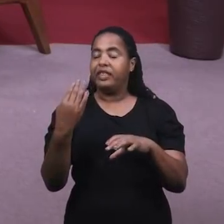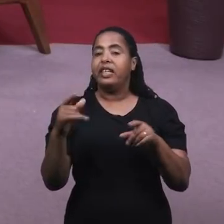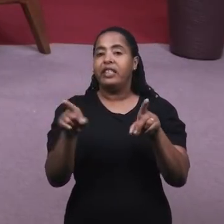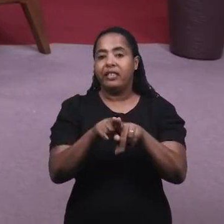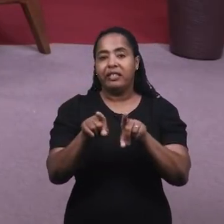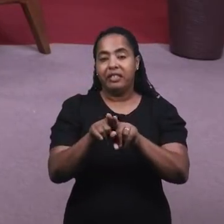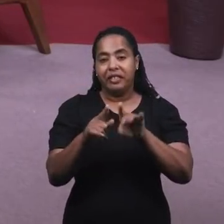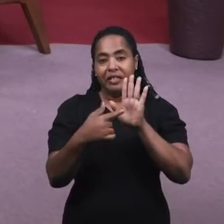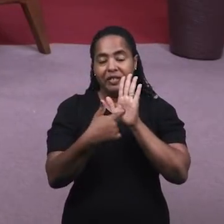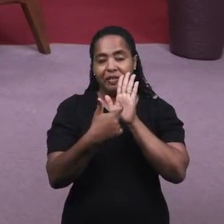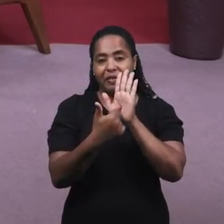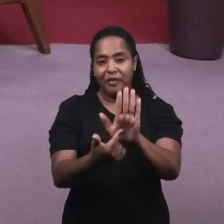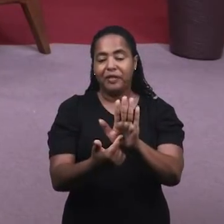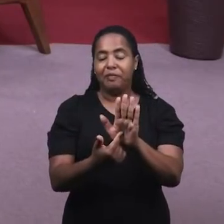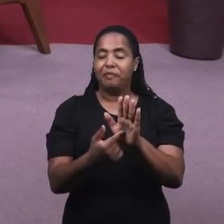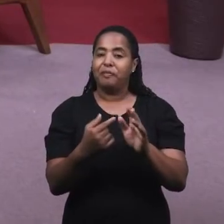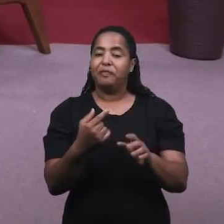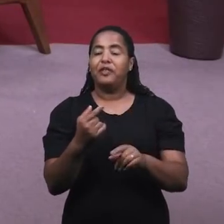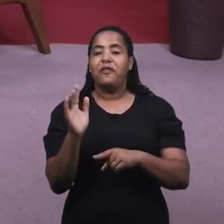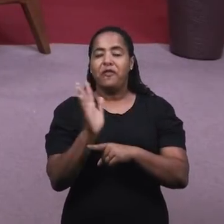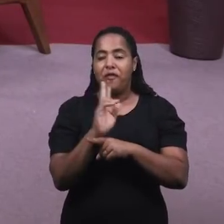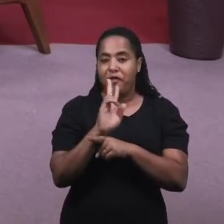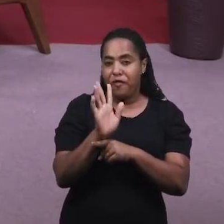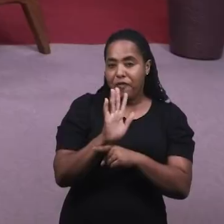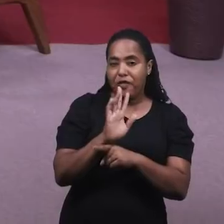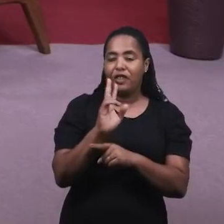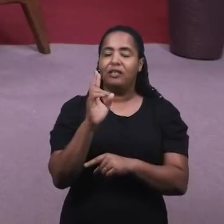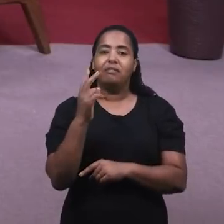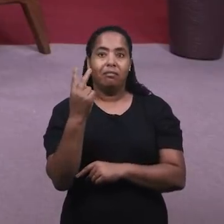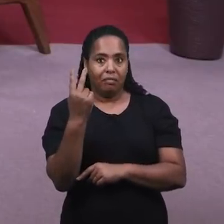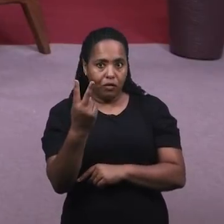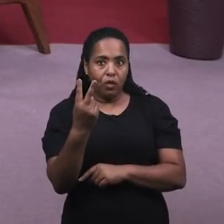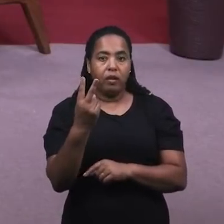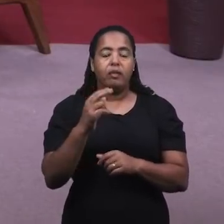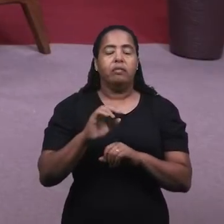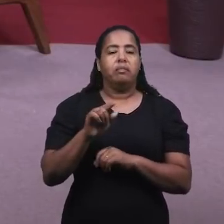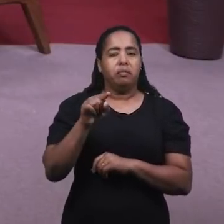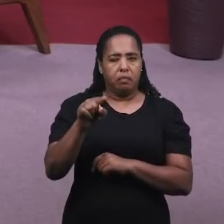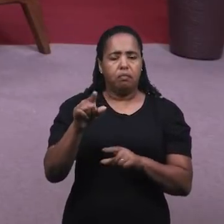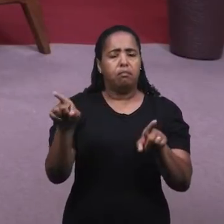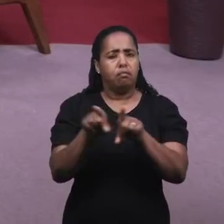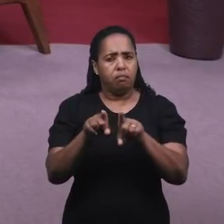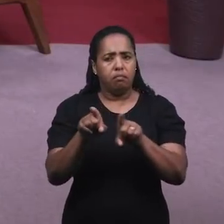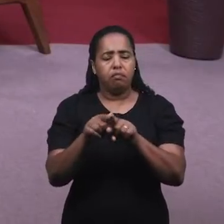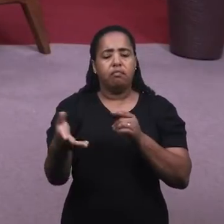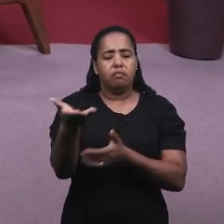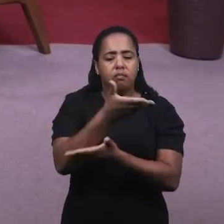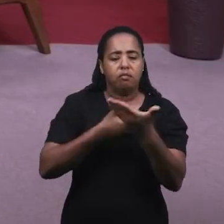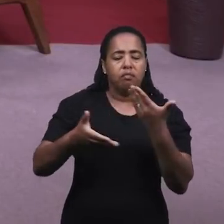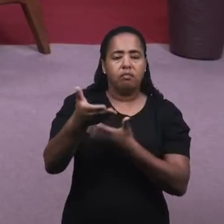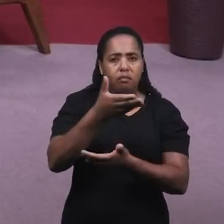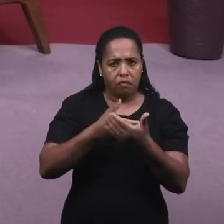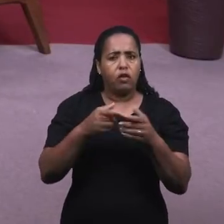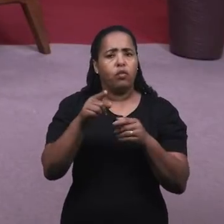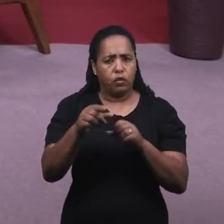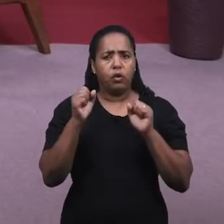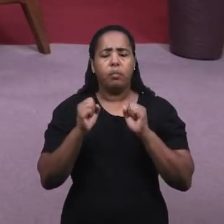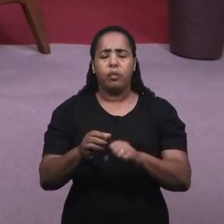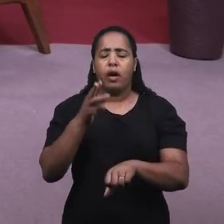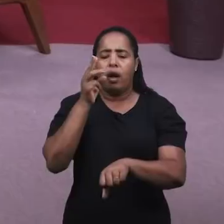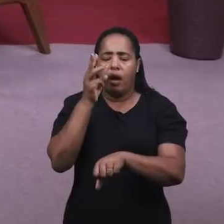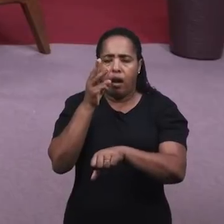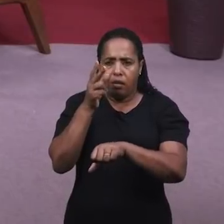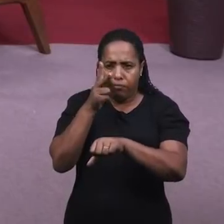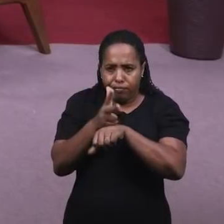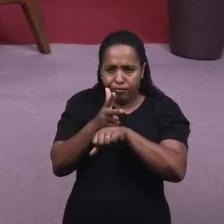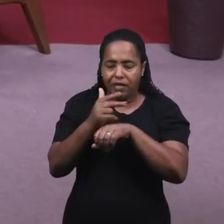aqui, nós vamos passar também aqui 2 vídeos, que também é uma maneira de você participar do programa, você pode gravar um vídeo e mandar para a